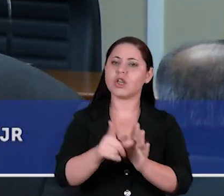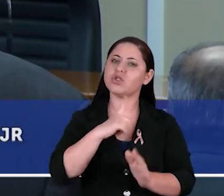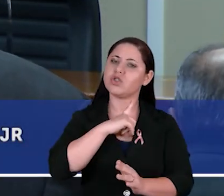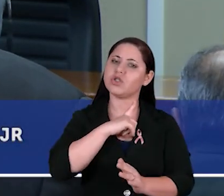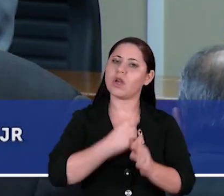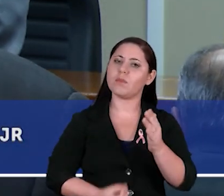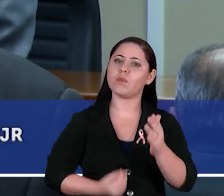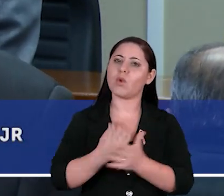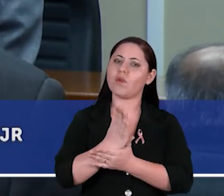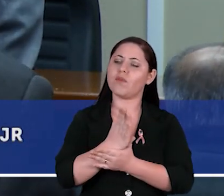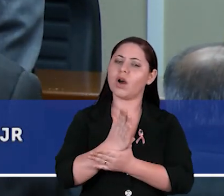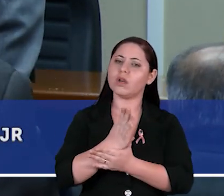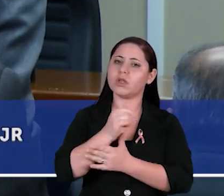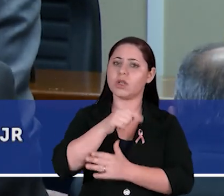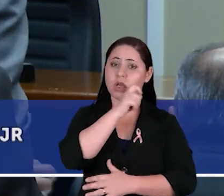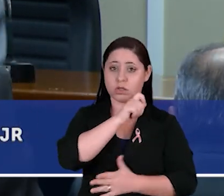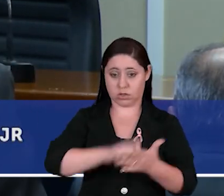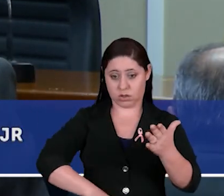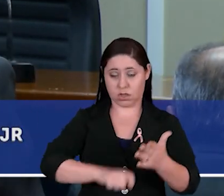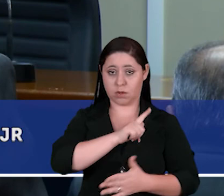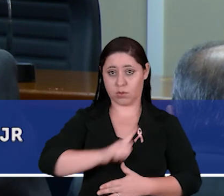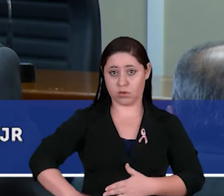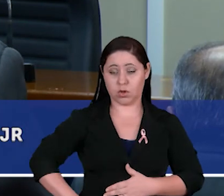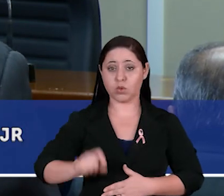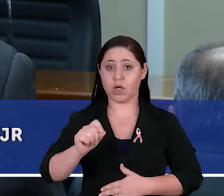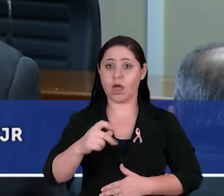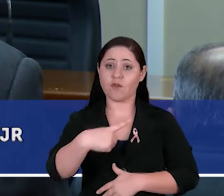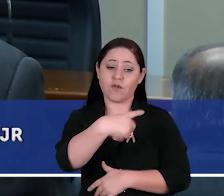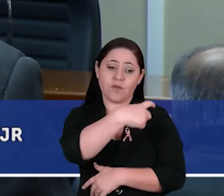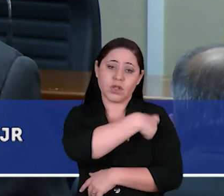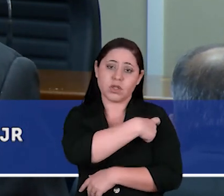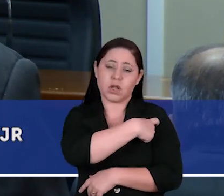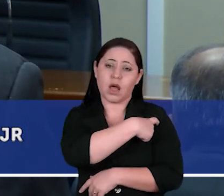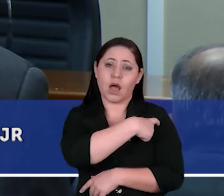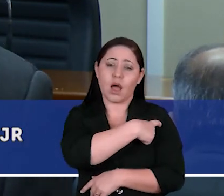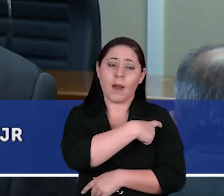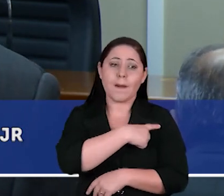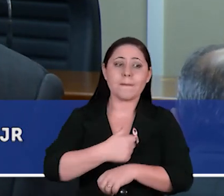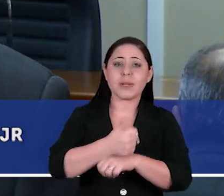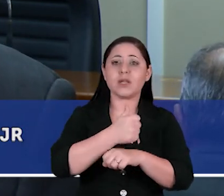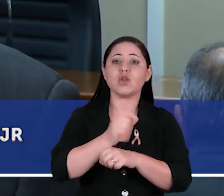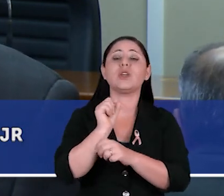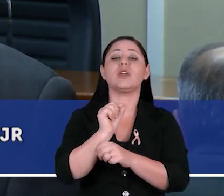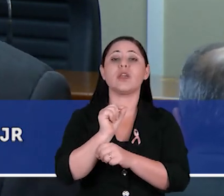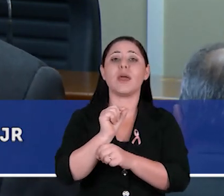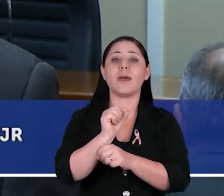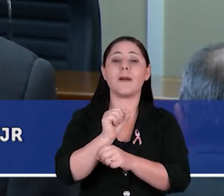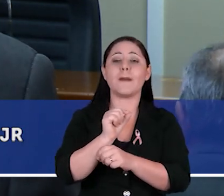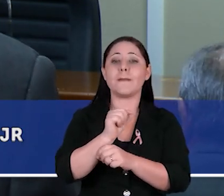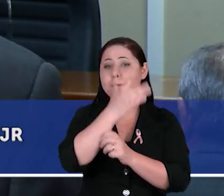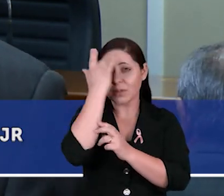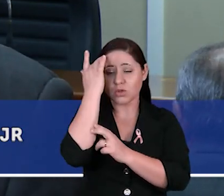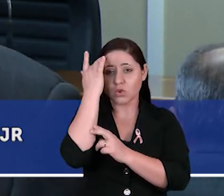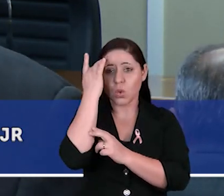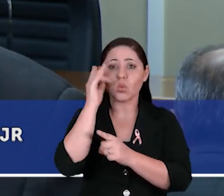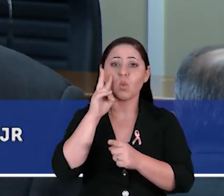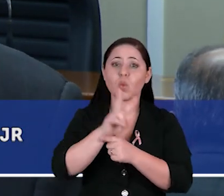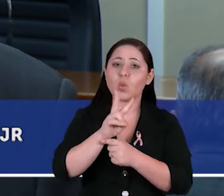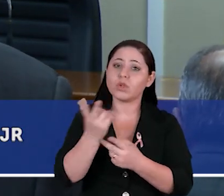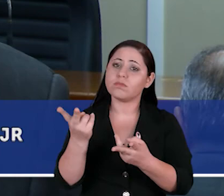que já existia nesta casa, aprovada por esta casa, sancionada pelo governo, no que tange a vacinação. Prioridade daquelas pessoas que, na verdade, são os